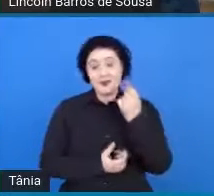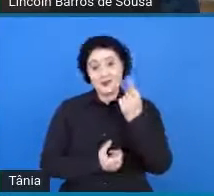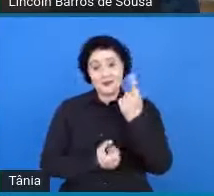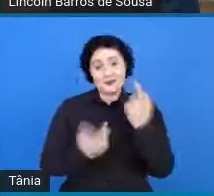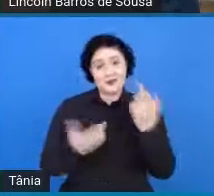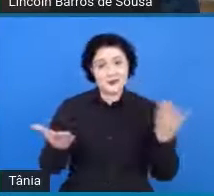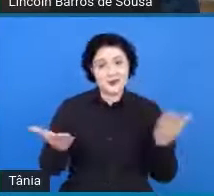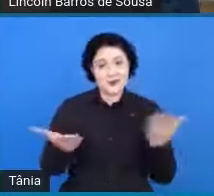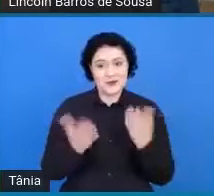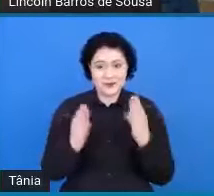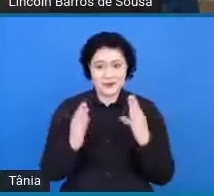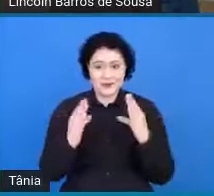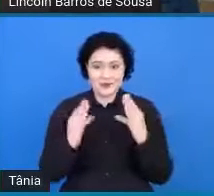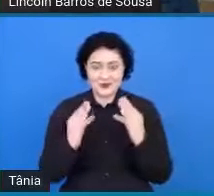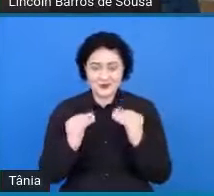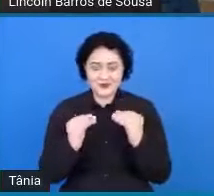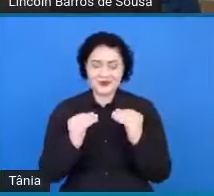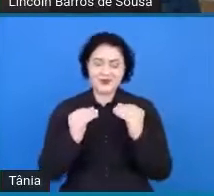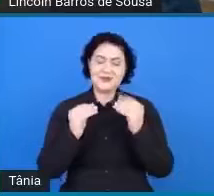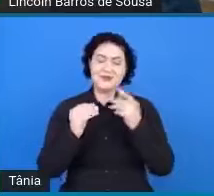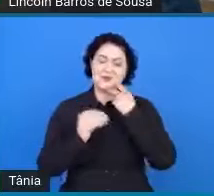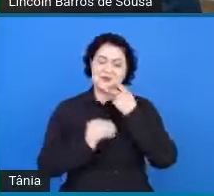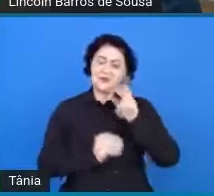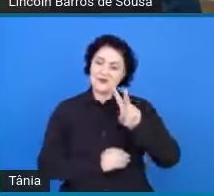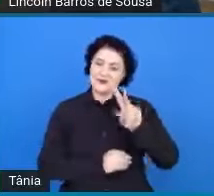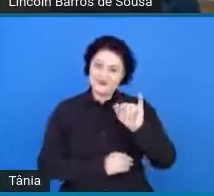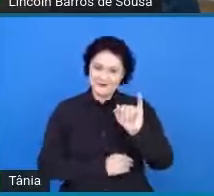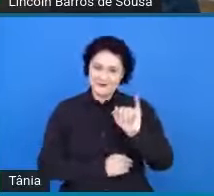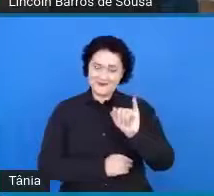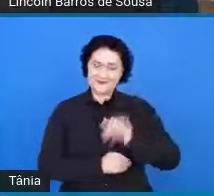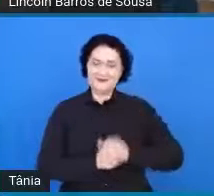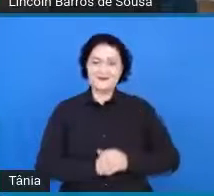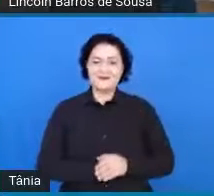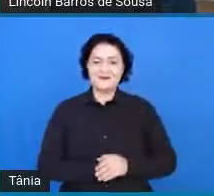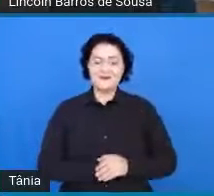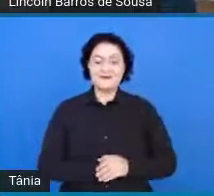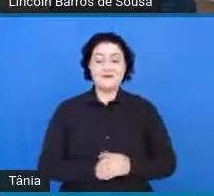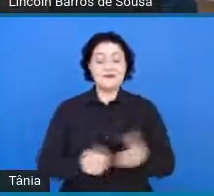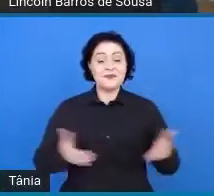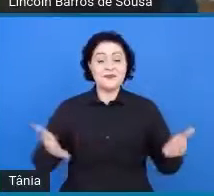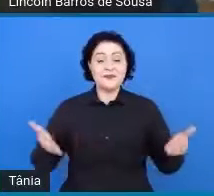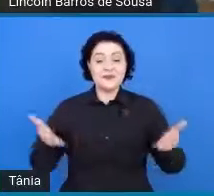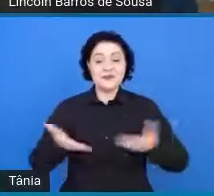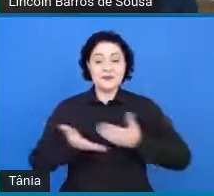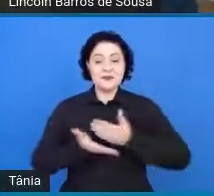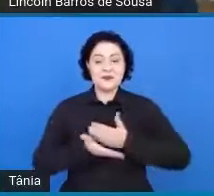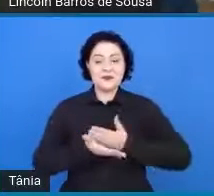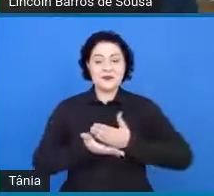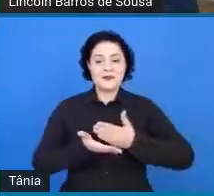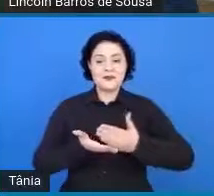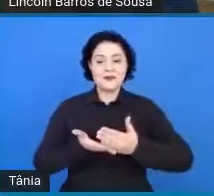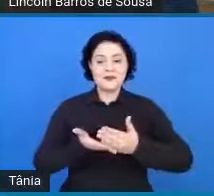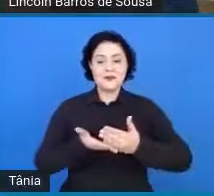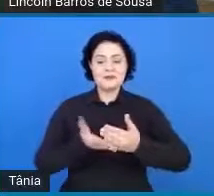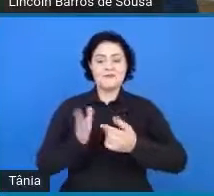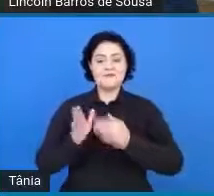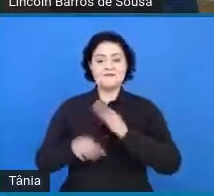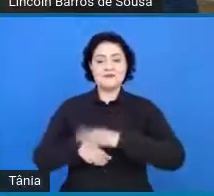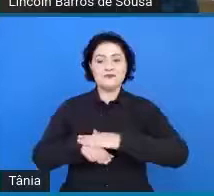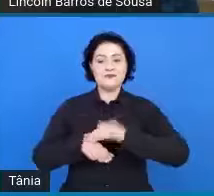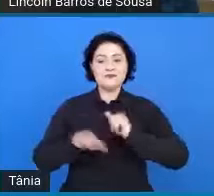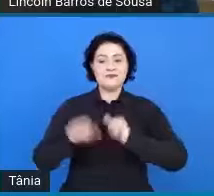nós iremos tratar nós vamos chamar inicialmente nosso